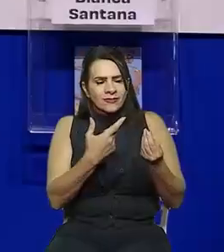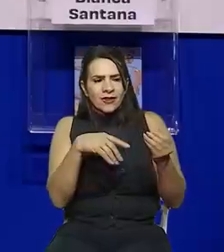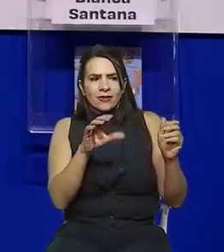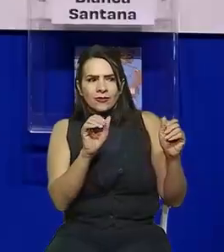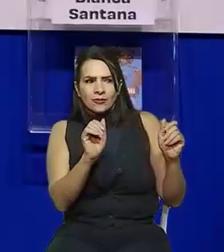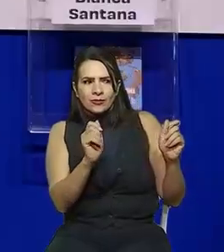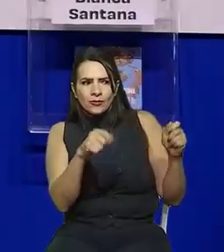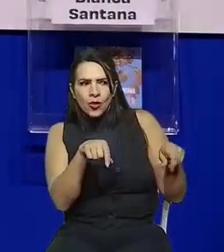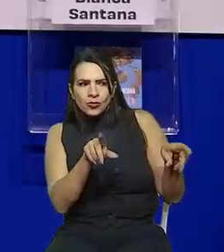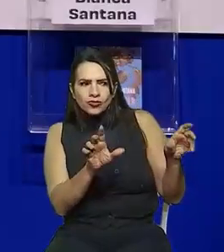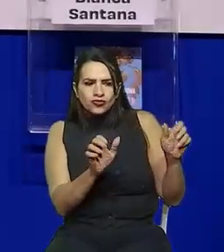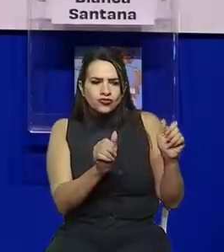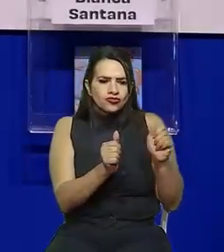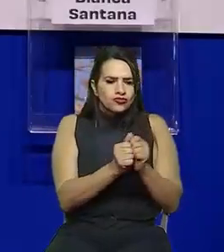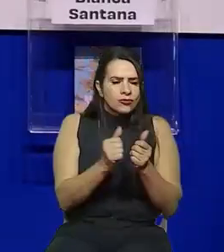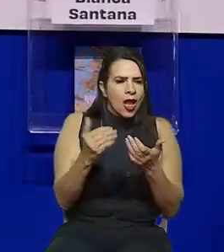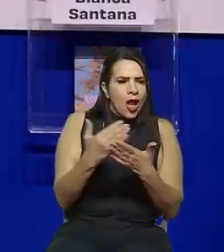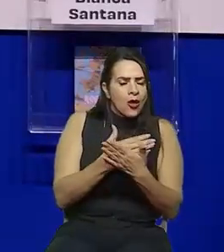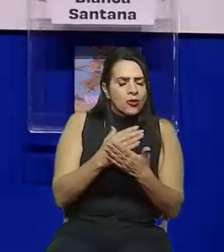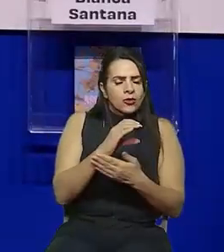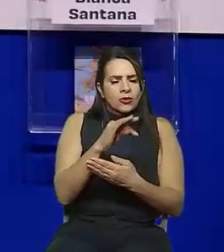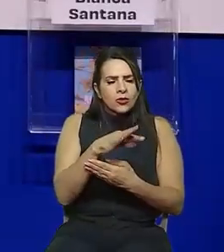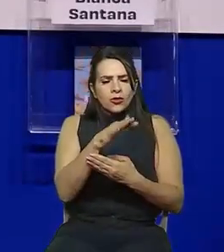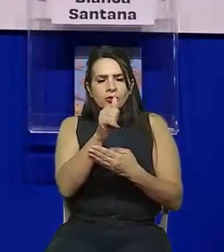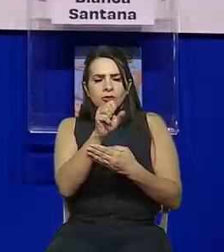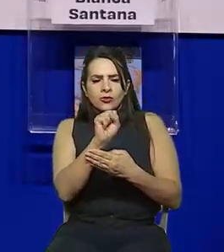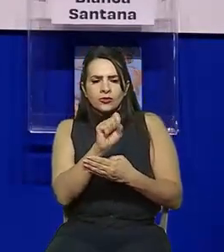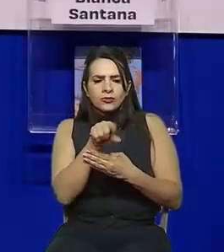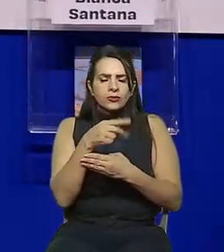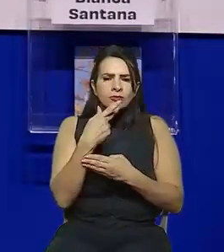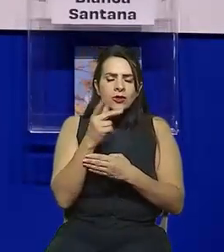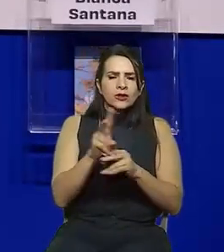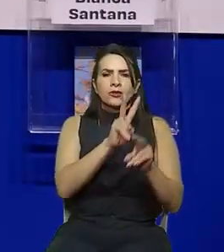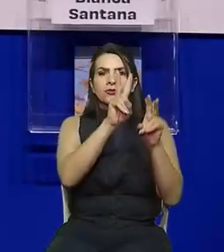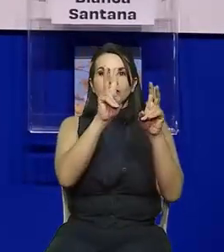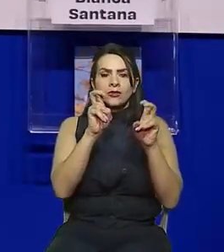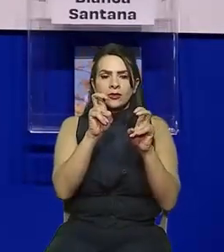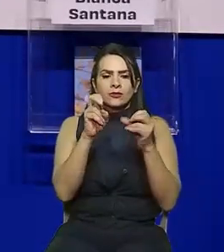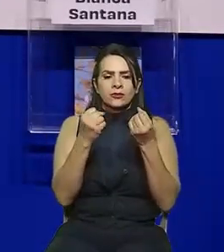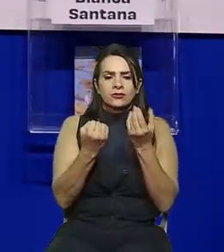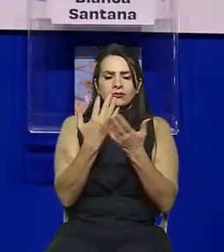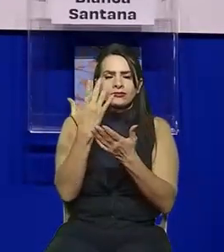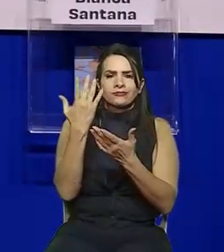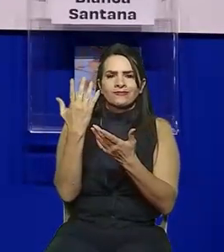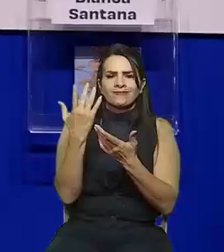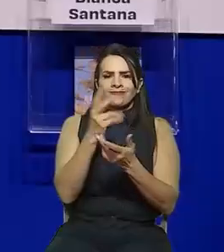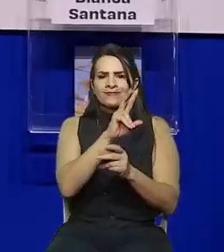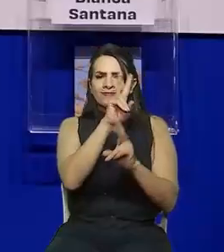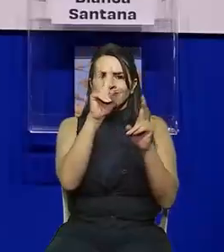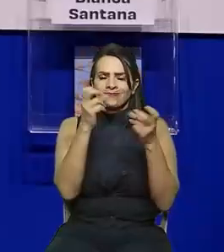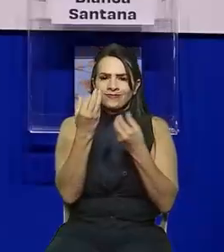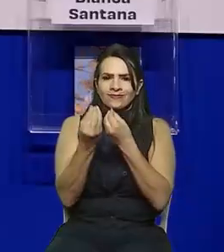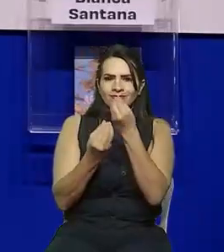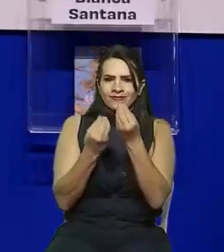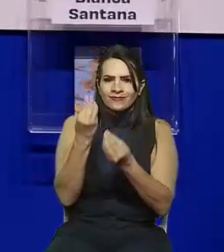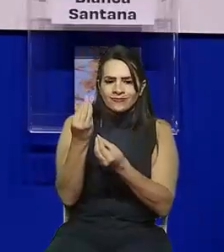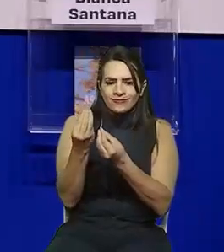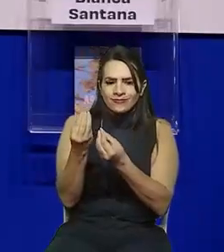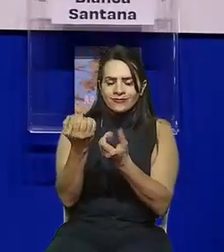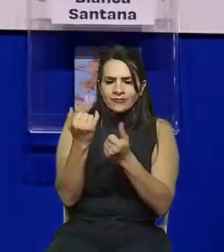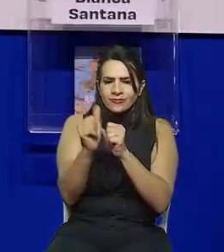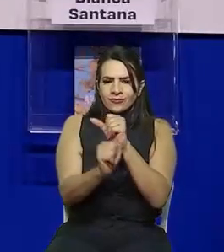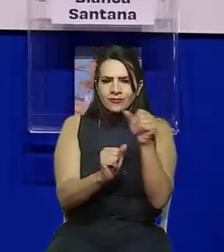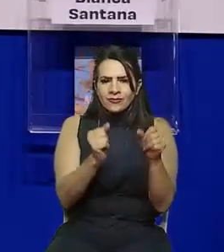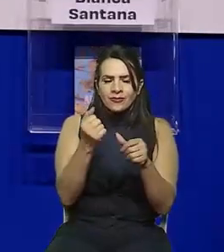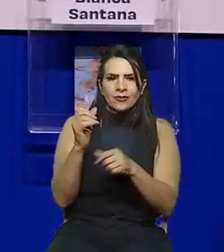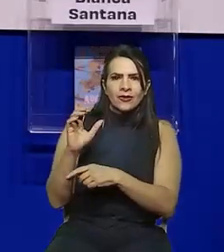eu juntar alguns desses contos, que eles tenham um tema e fazem um livro, quer dizer, um tema na medida em que eles giravam em